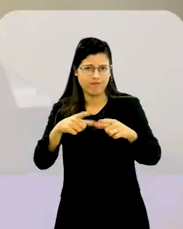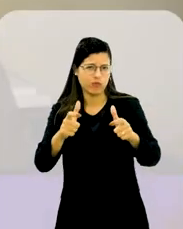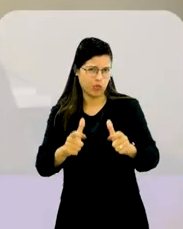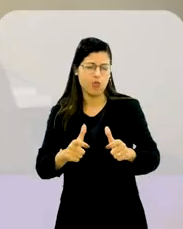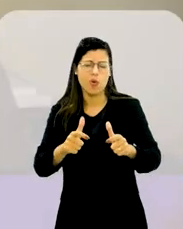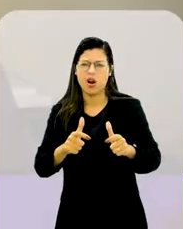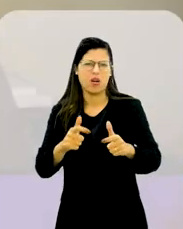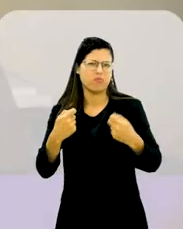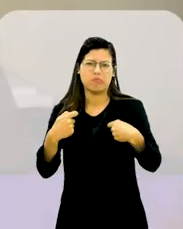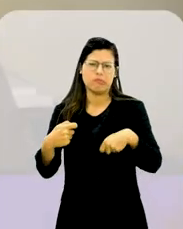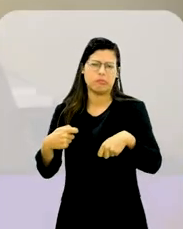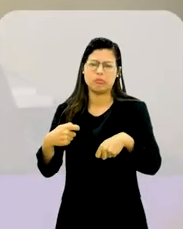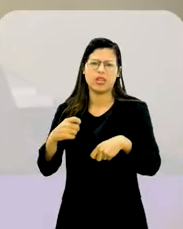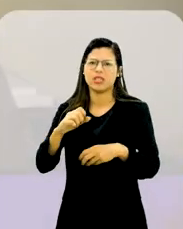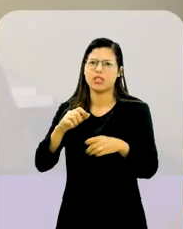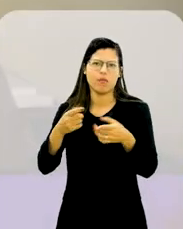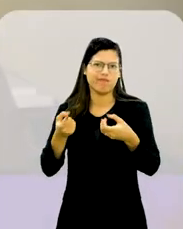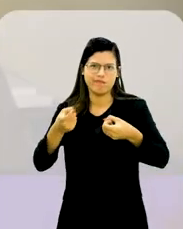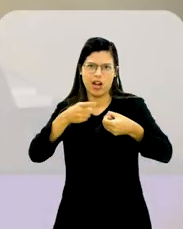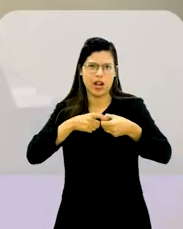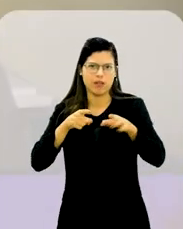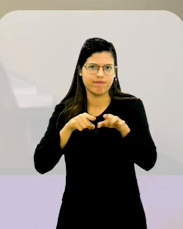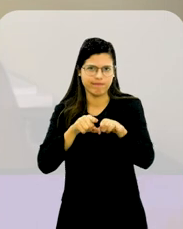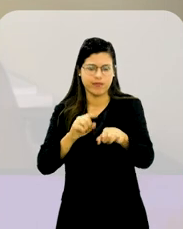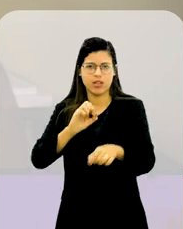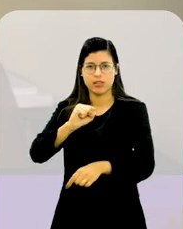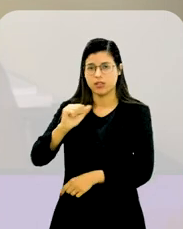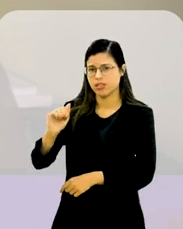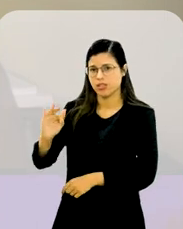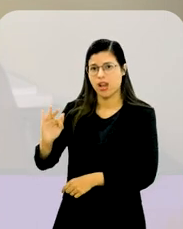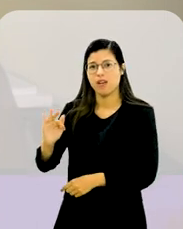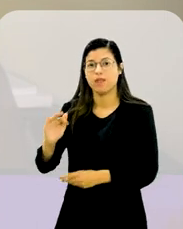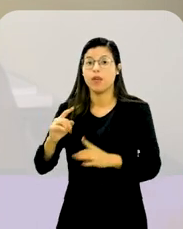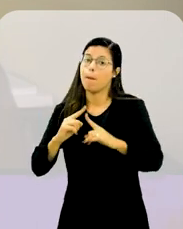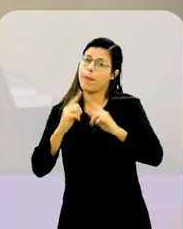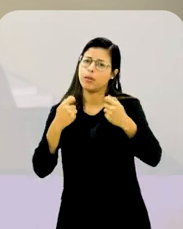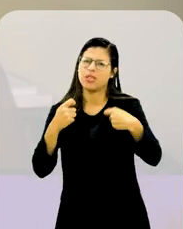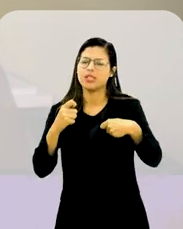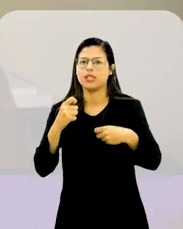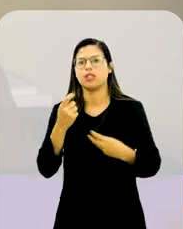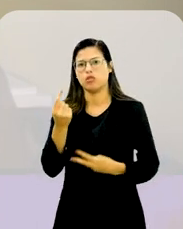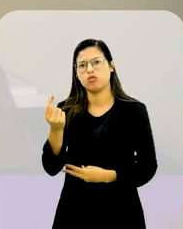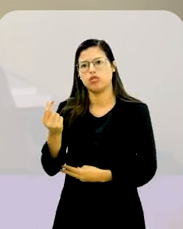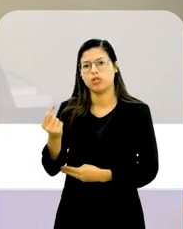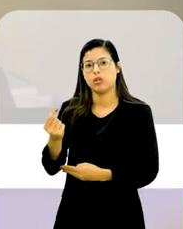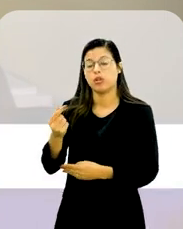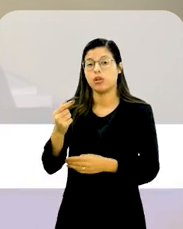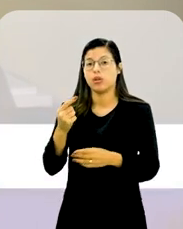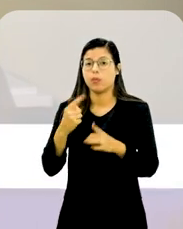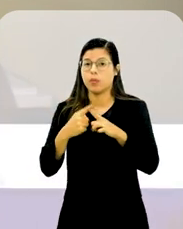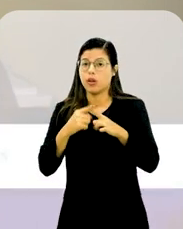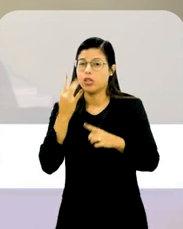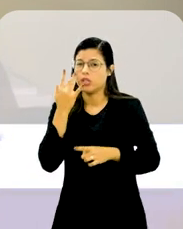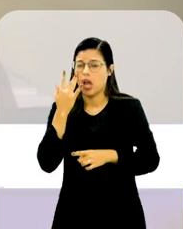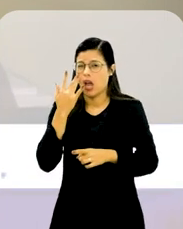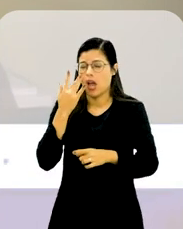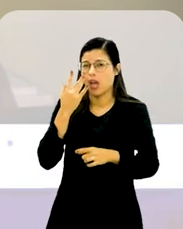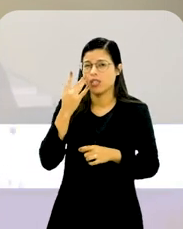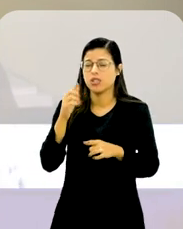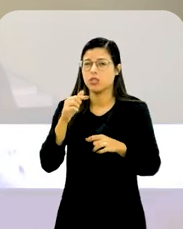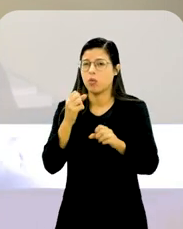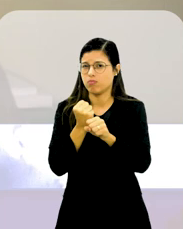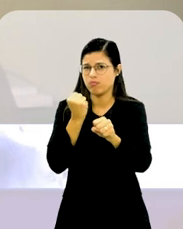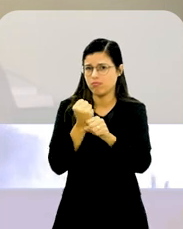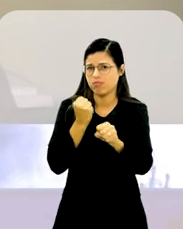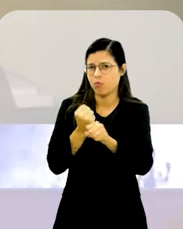adquirir o terreno no Gasômetro sem a necessidade eh de UMF imediato claro que o Flamengo vai precisar de dinheiro porque estima-se que